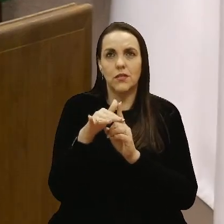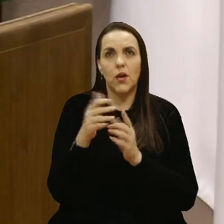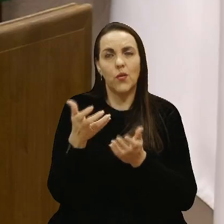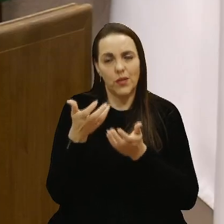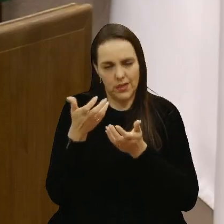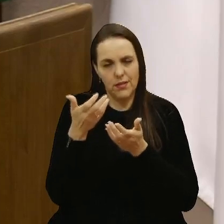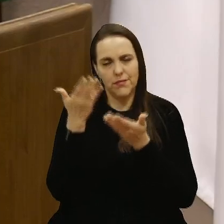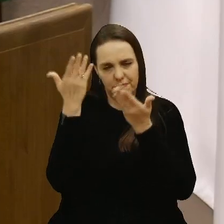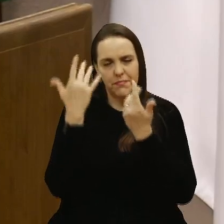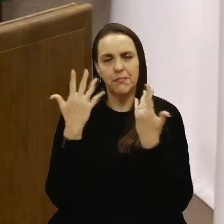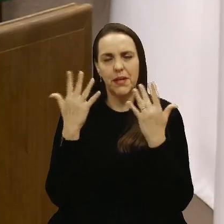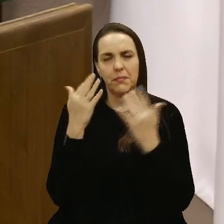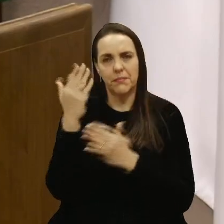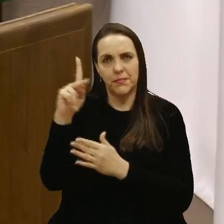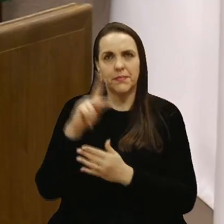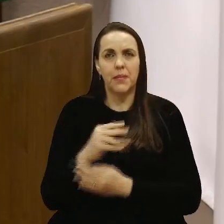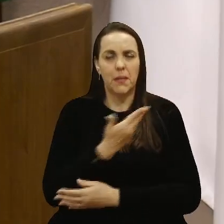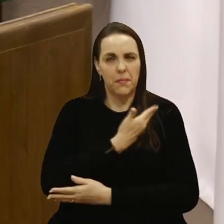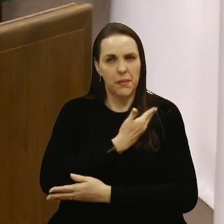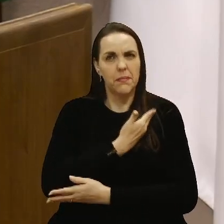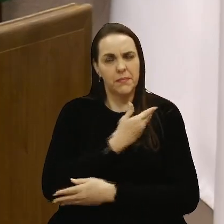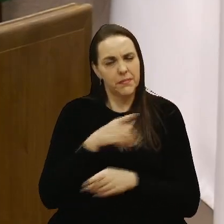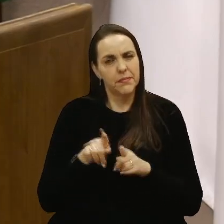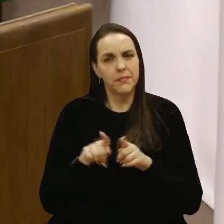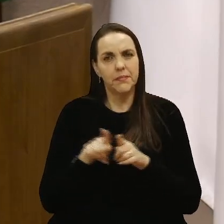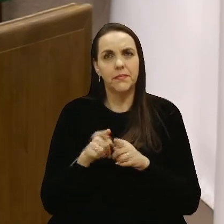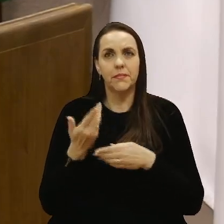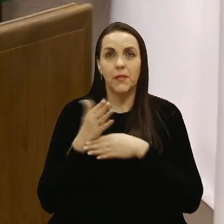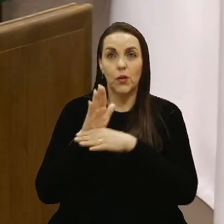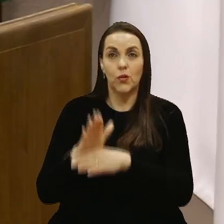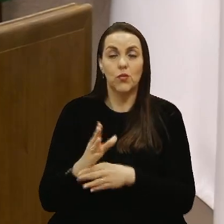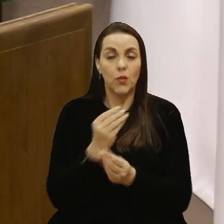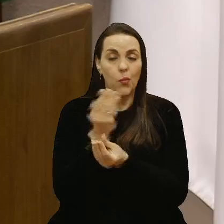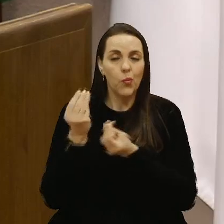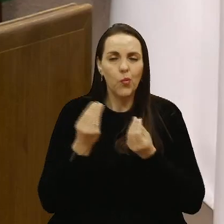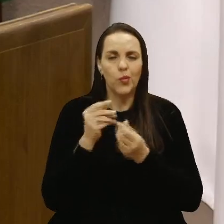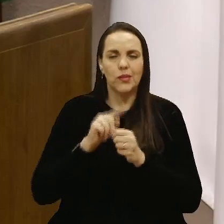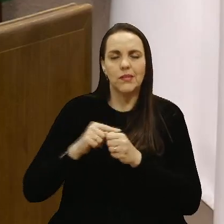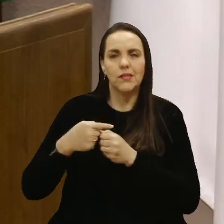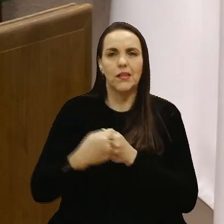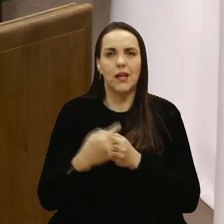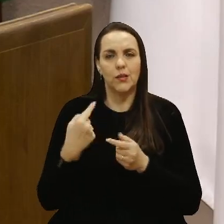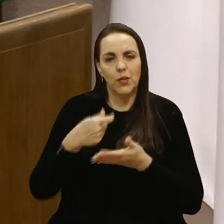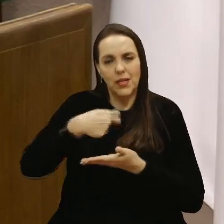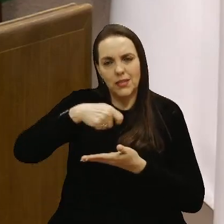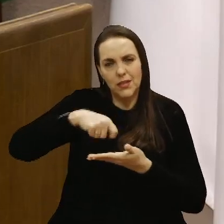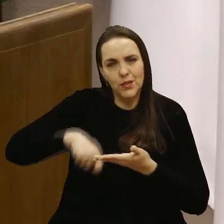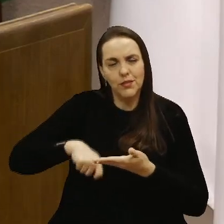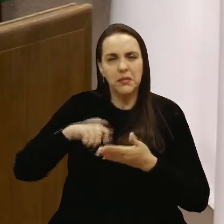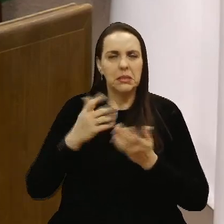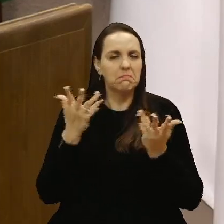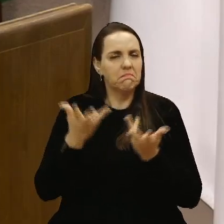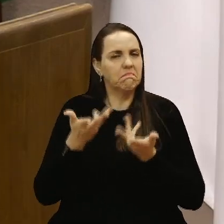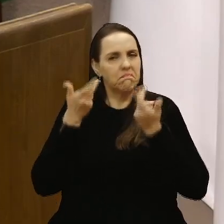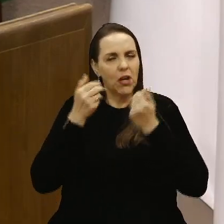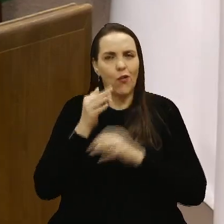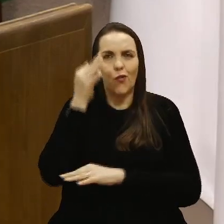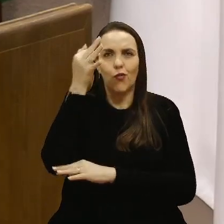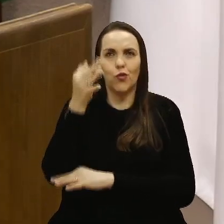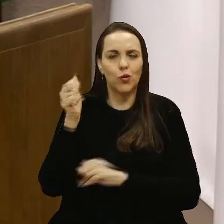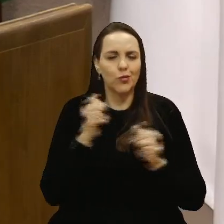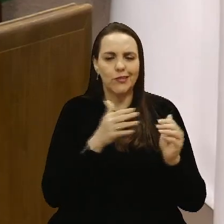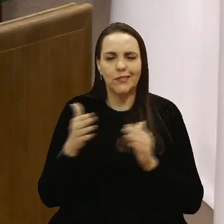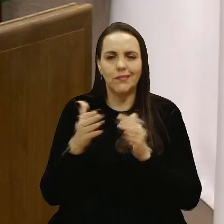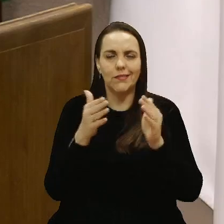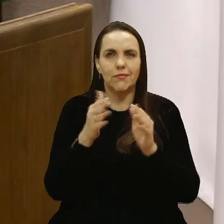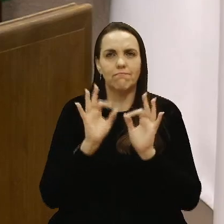por isso a ela, que é minha amiga, mas também que contribui tanto com a nossa cidade, por ser uma escritora brilhante, tenho certeza que tem um futuro que virá